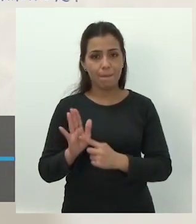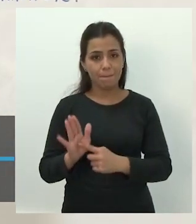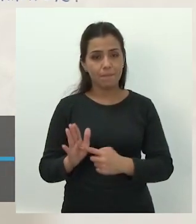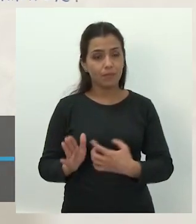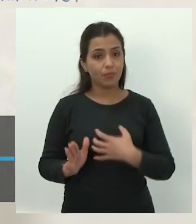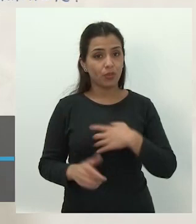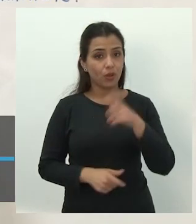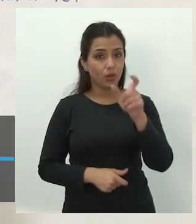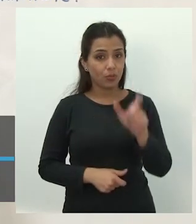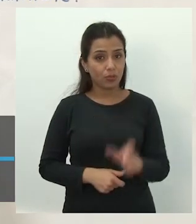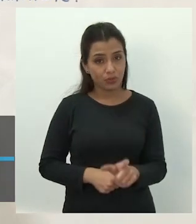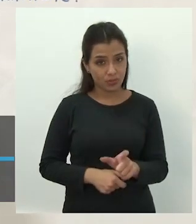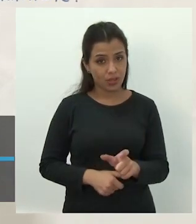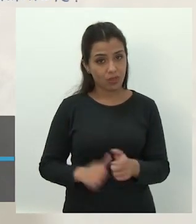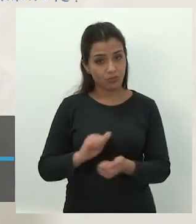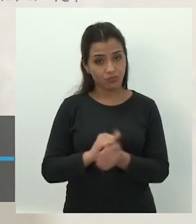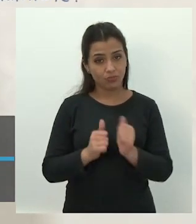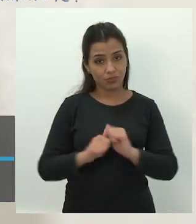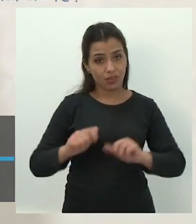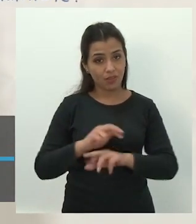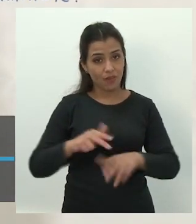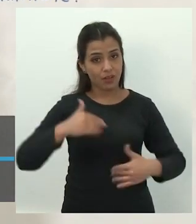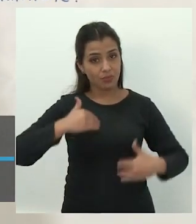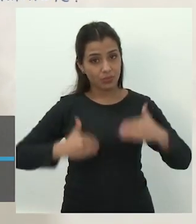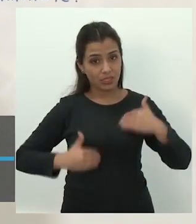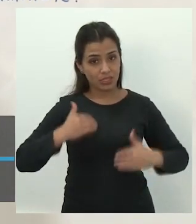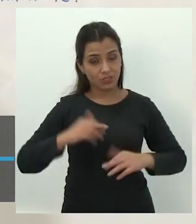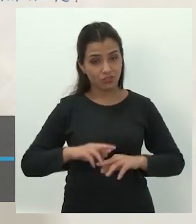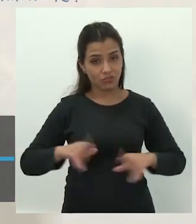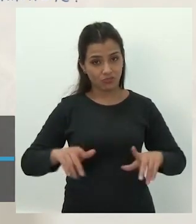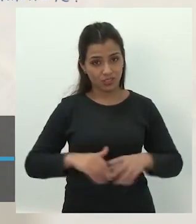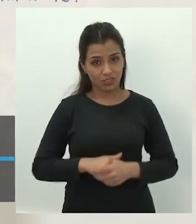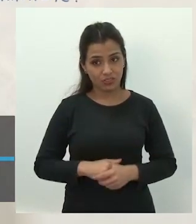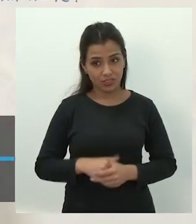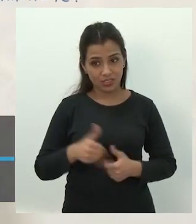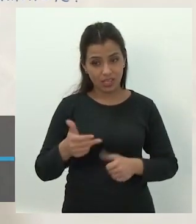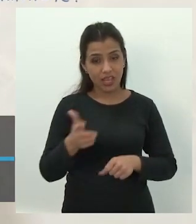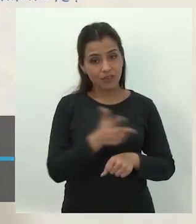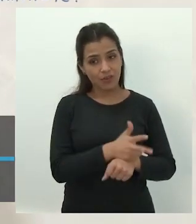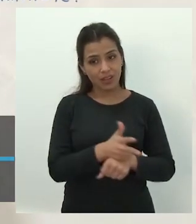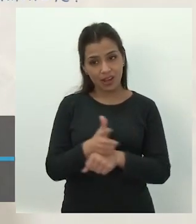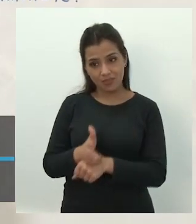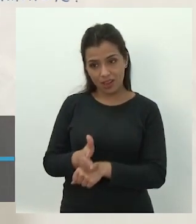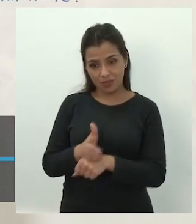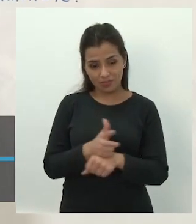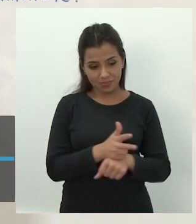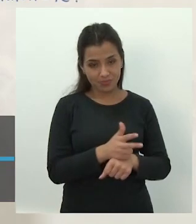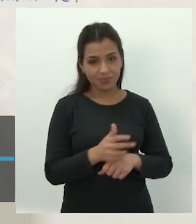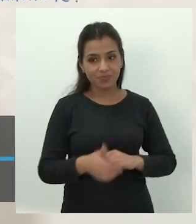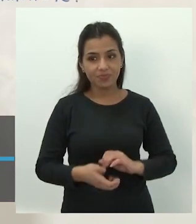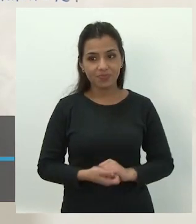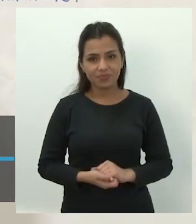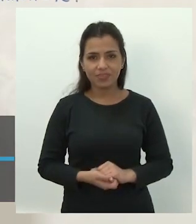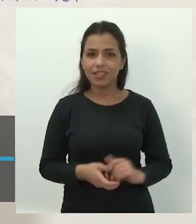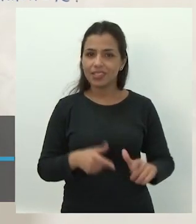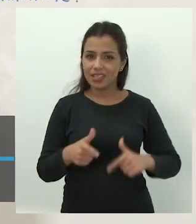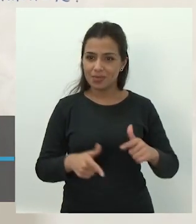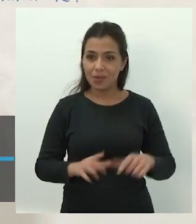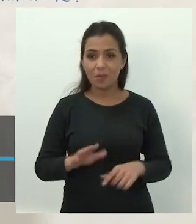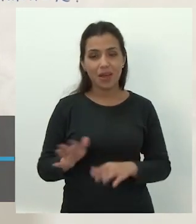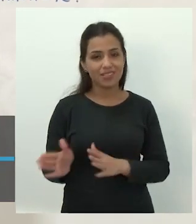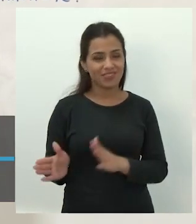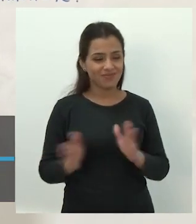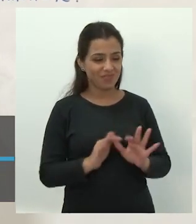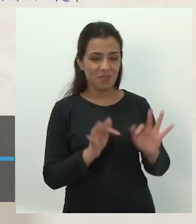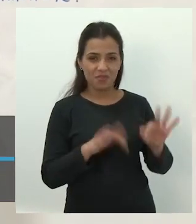várias posições diferentes. Também funciona bem legal, tá? E vão gravar e filmar quadro a quadro. Dá um certo trabalho, mas o